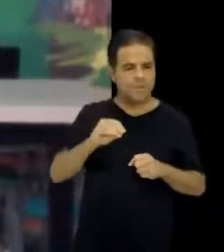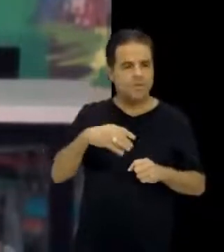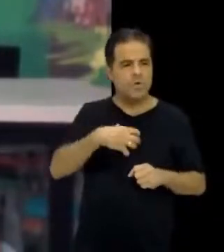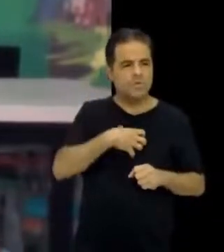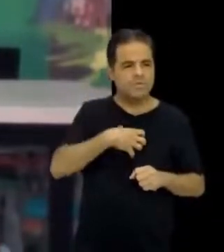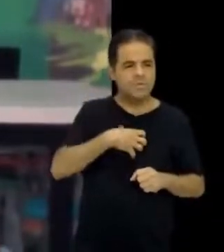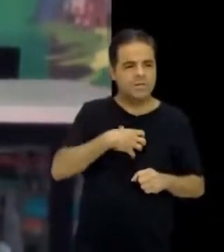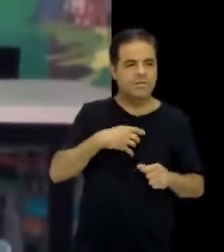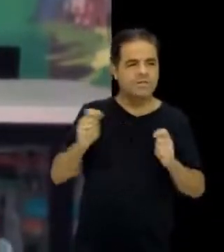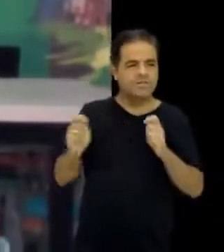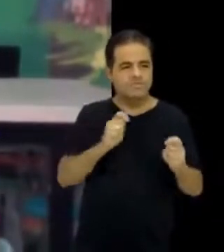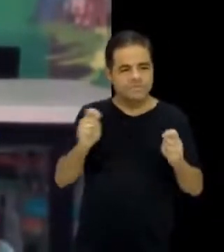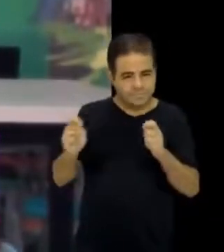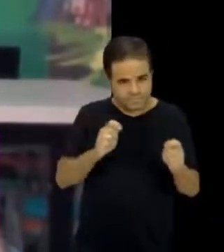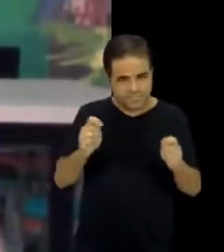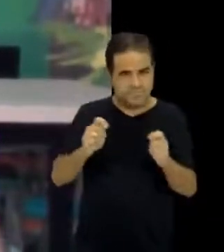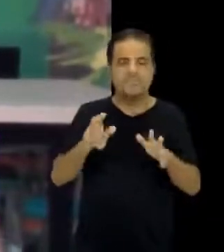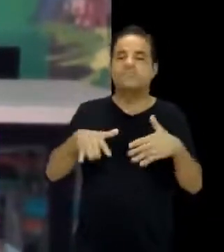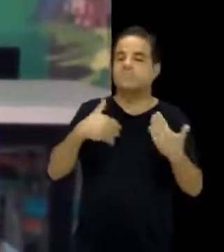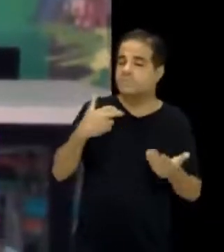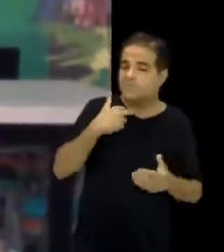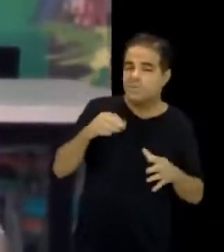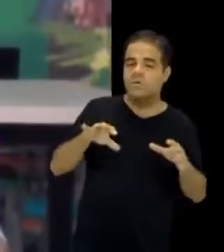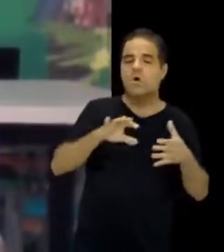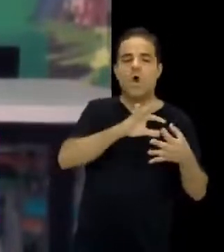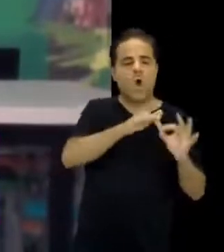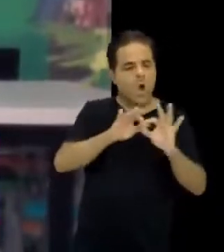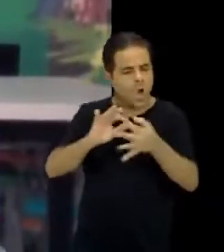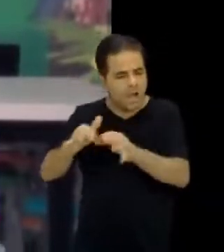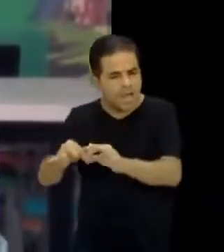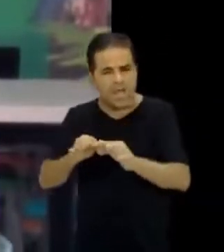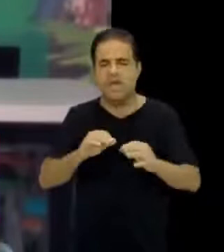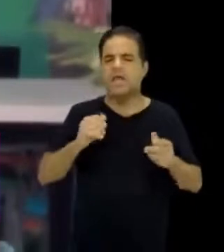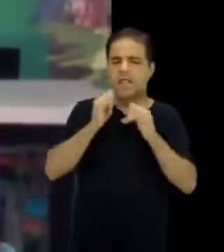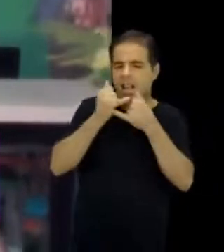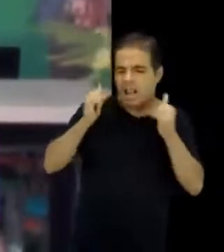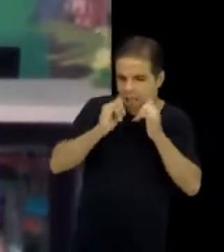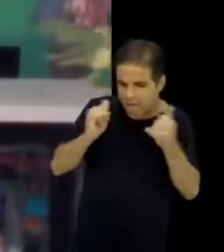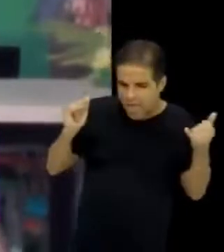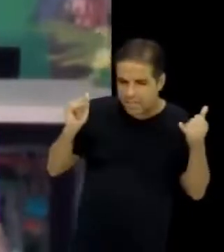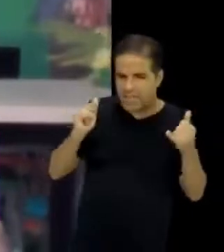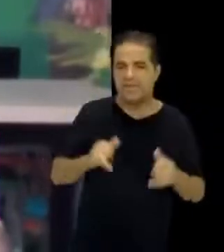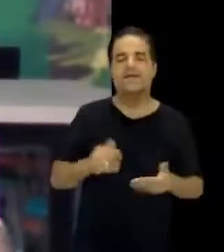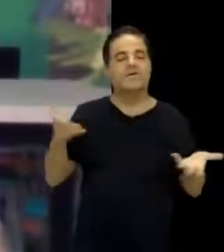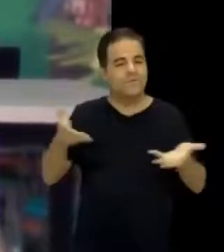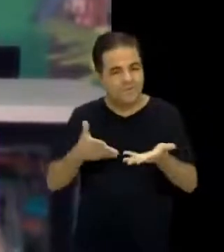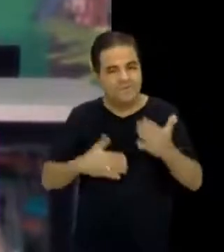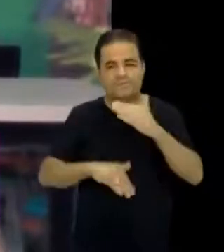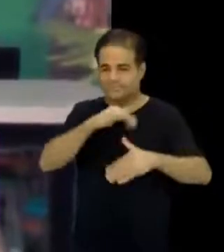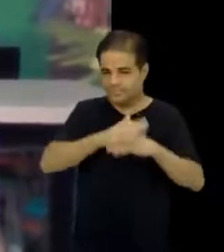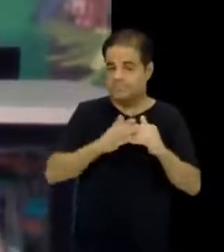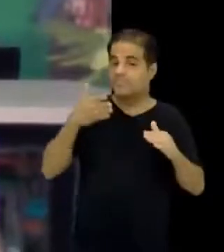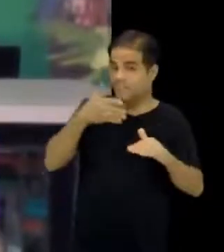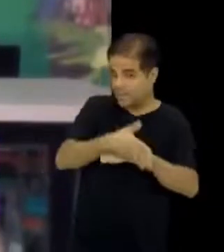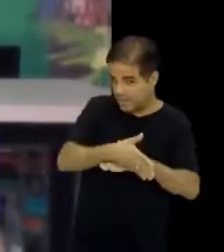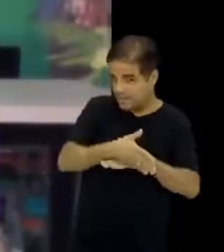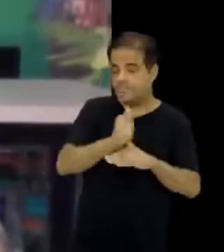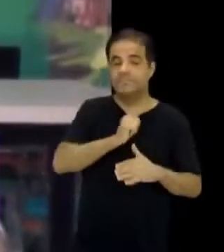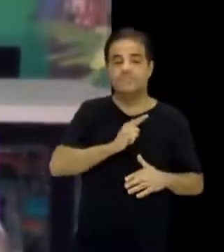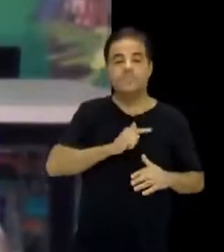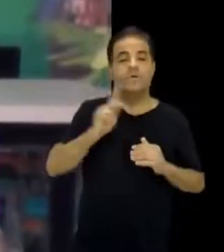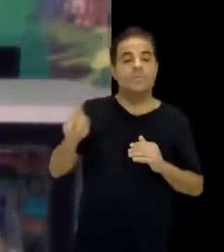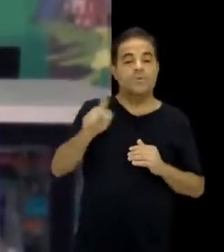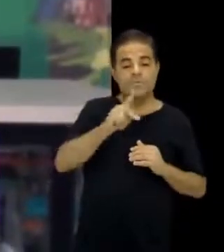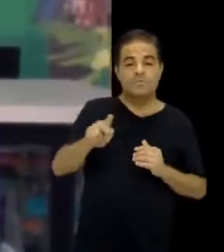correntes, né? Mas que corrente? A corrente elétrica, é óbvio, né? Então, para ajudar nessa aula hoje, para participar, a gente tem o